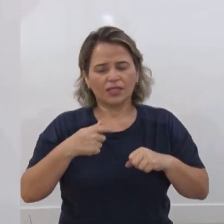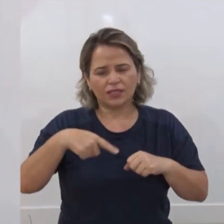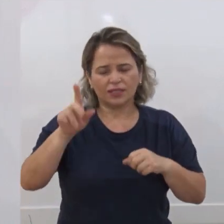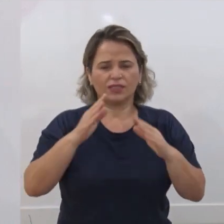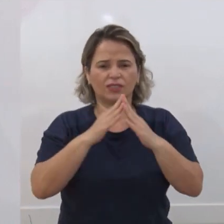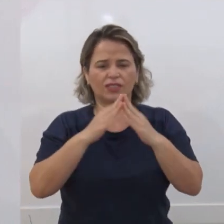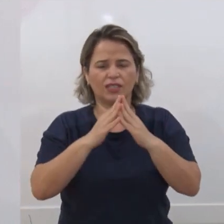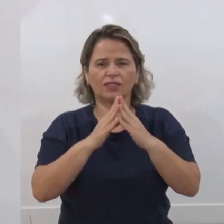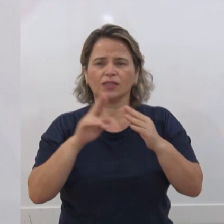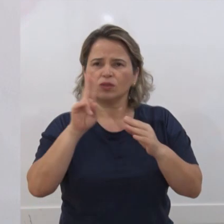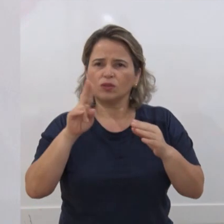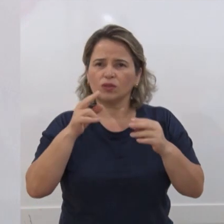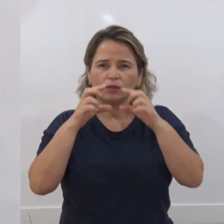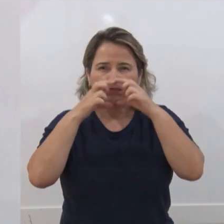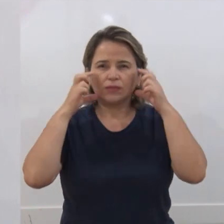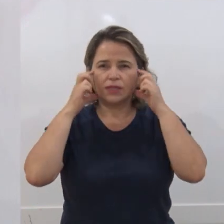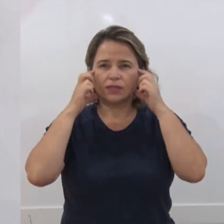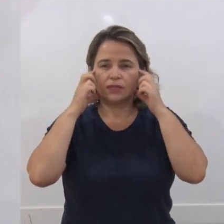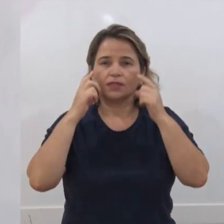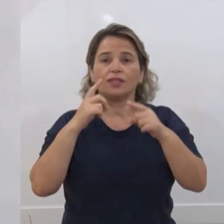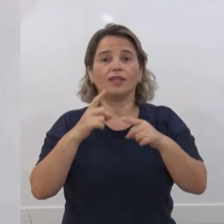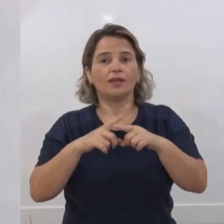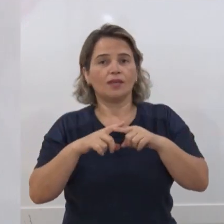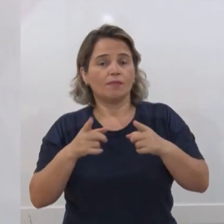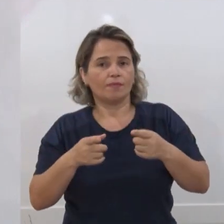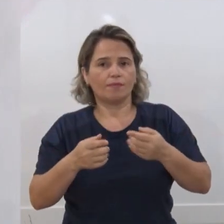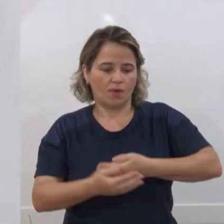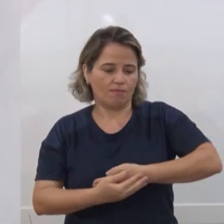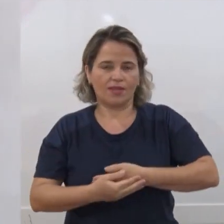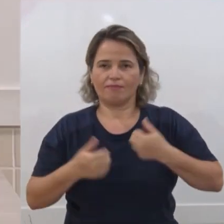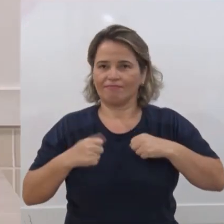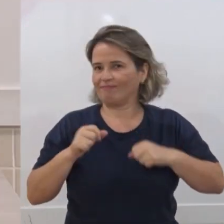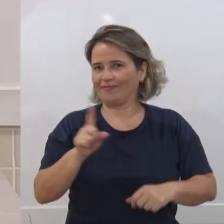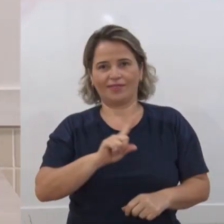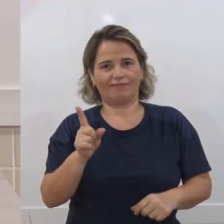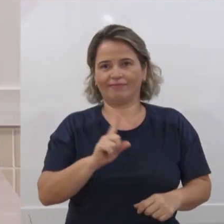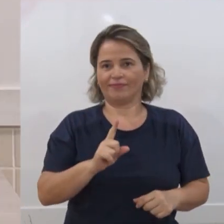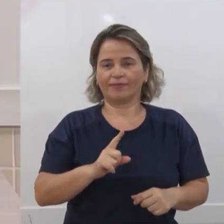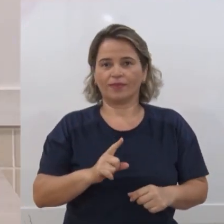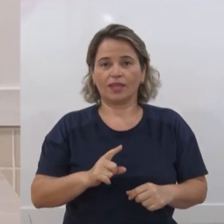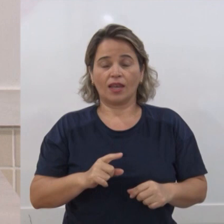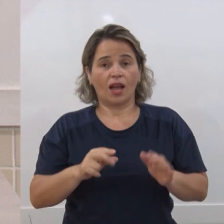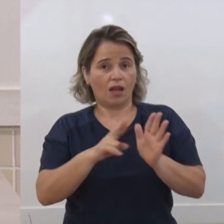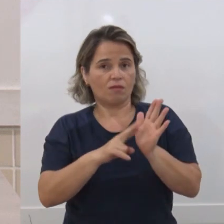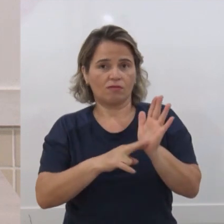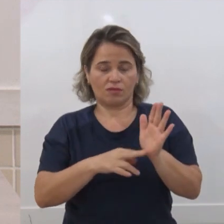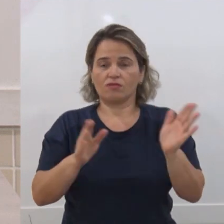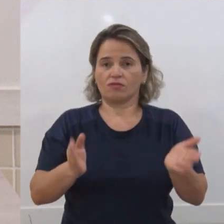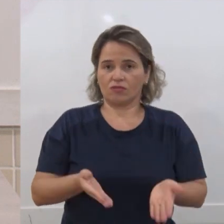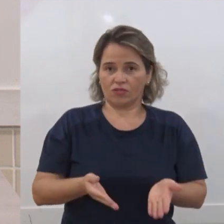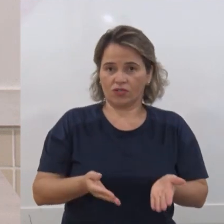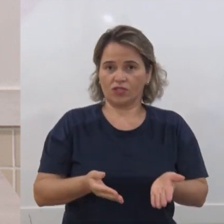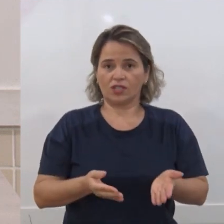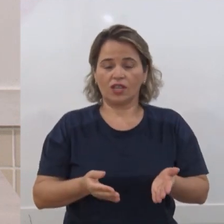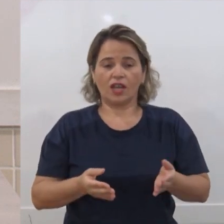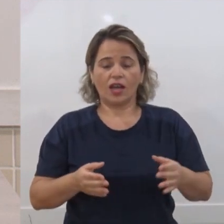use máscara, lembrando que os bebês não precisam utilizar a máscara. A proposta de hoje é utilizar o